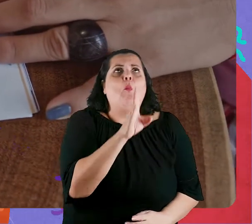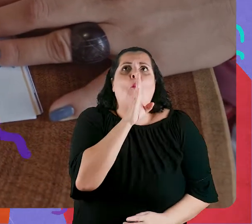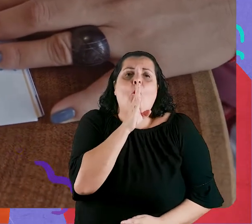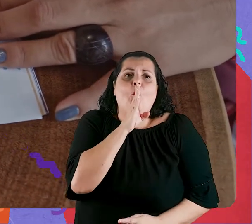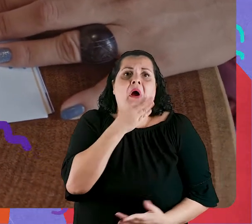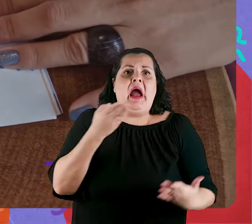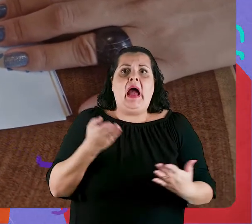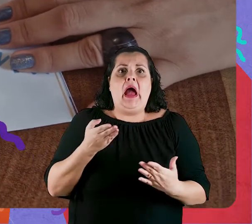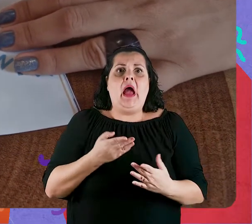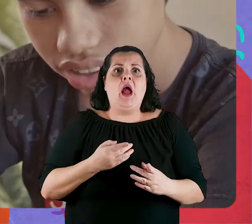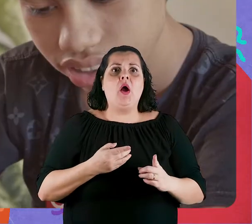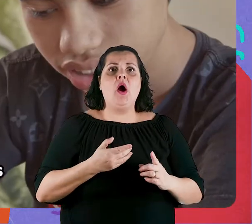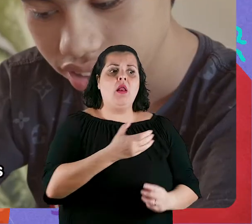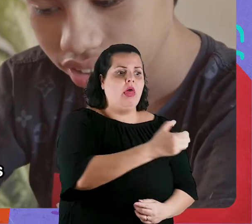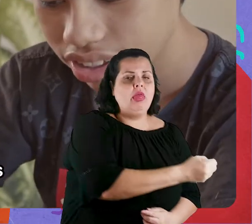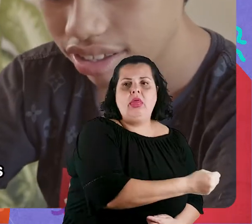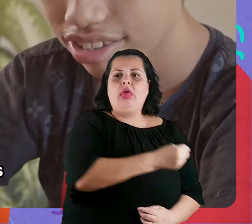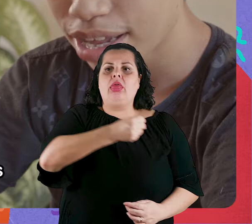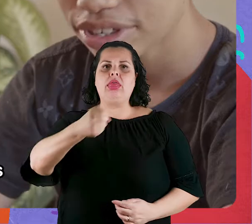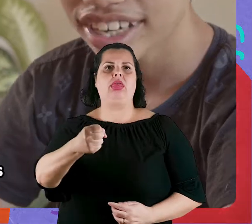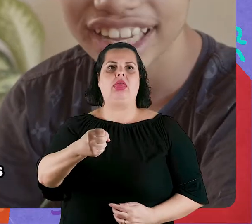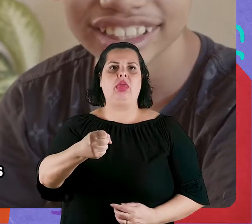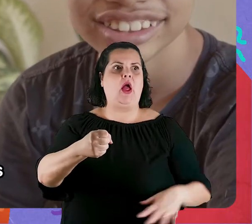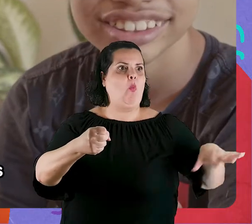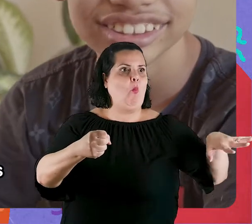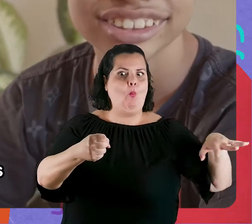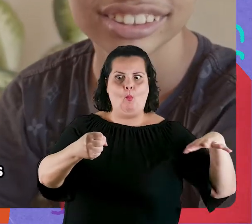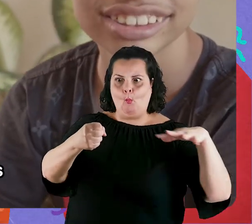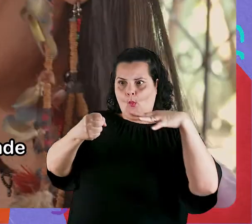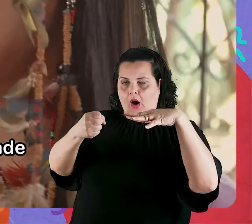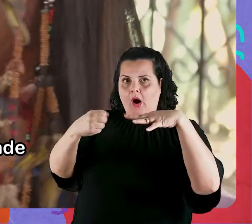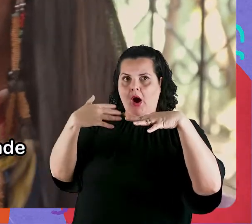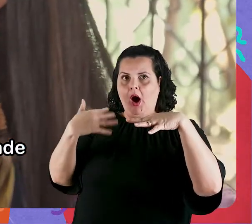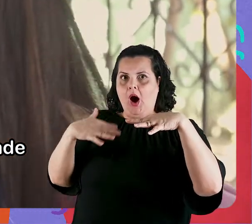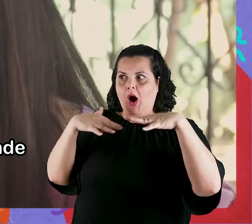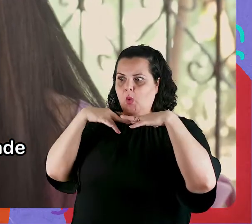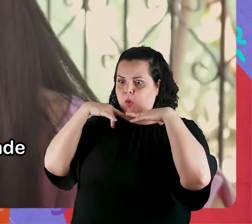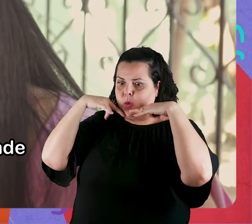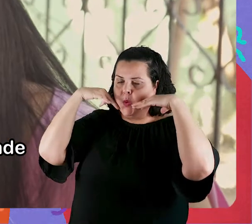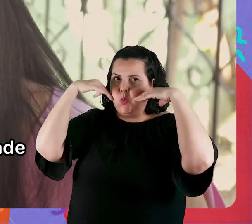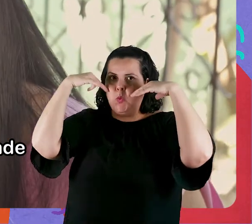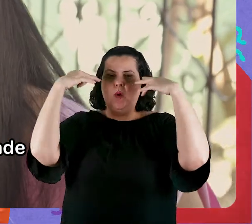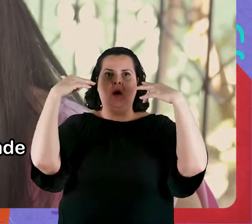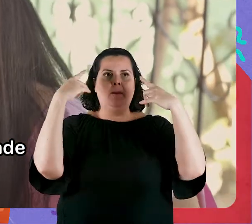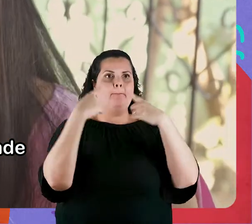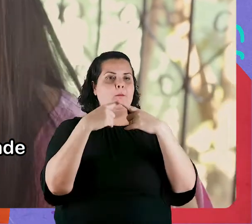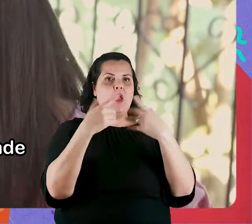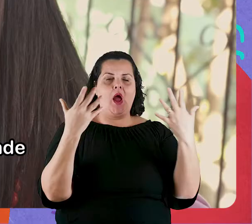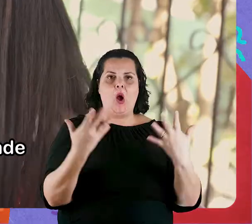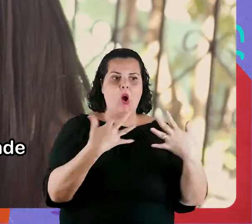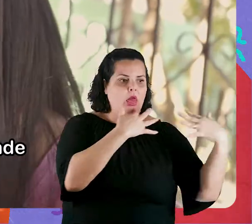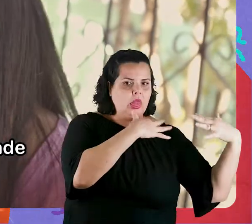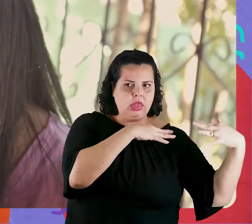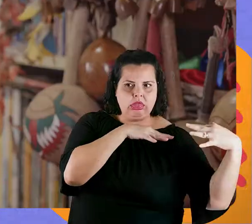violentamente pinçados ali daquele contexto particular deles, e jogados assim numa visibilidade muito grande do